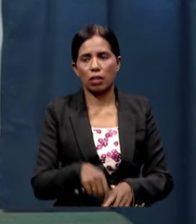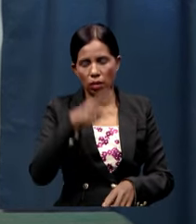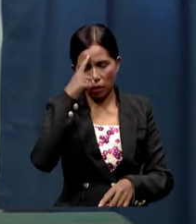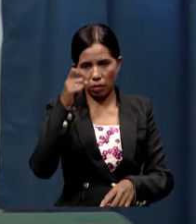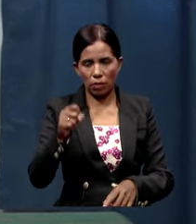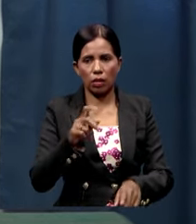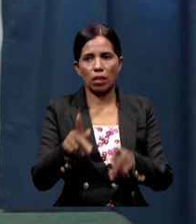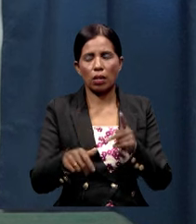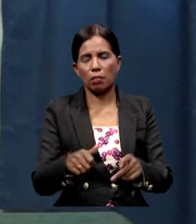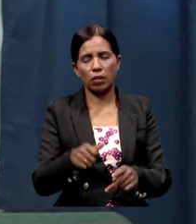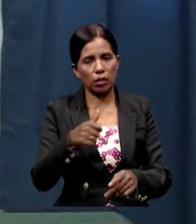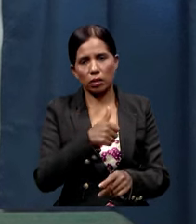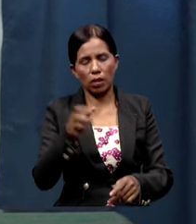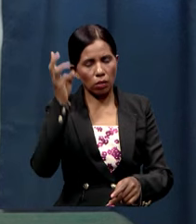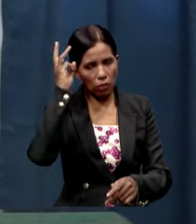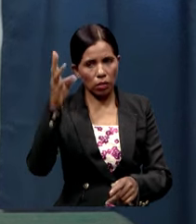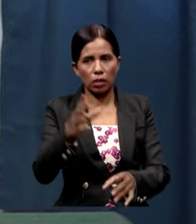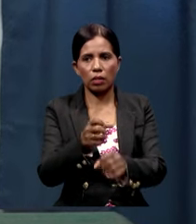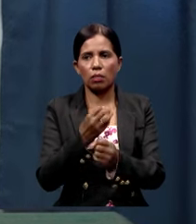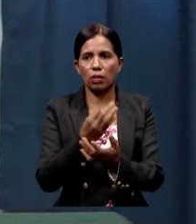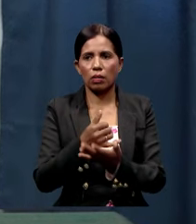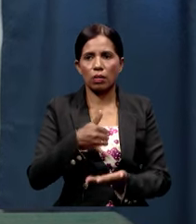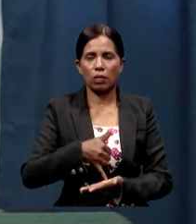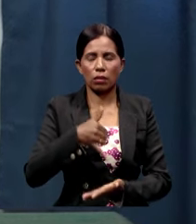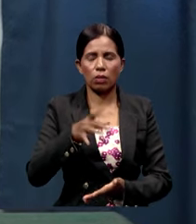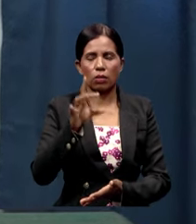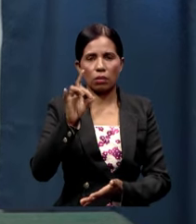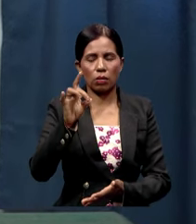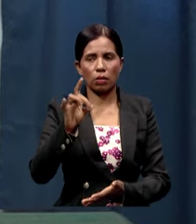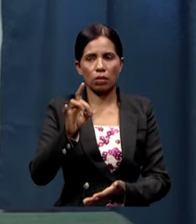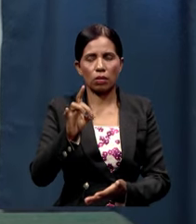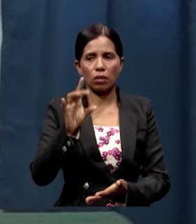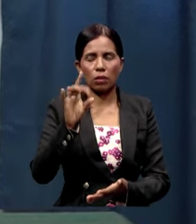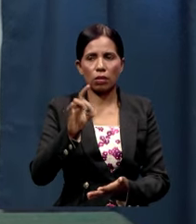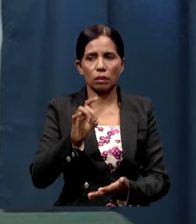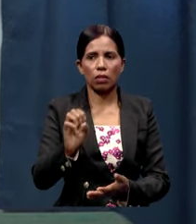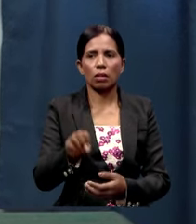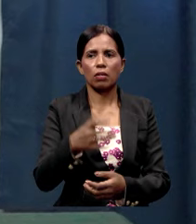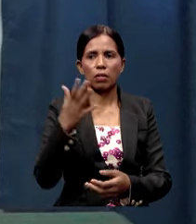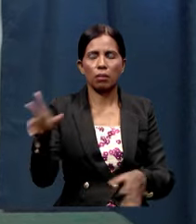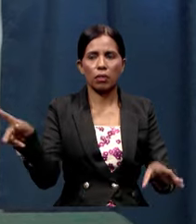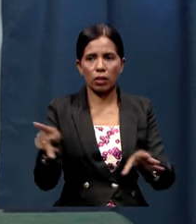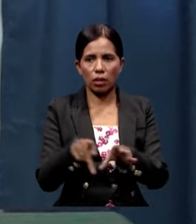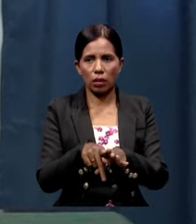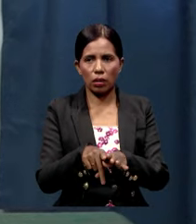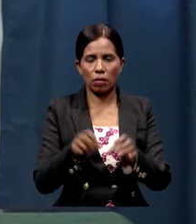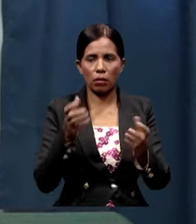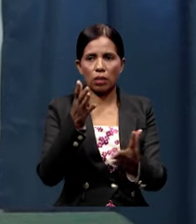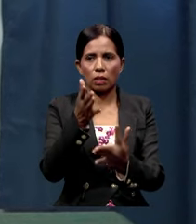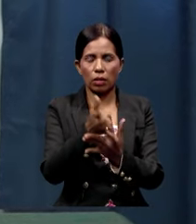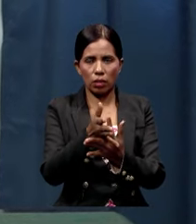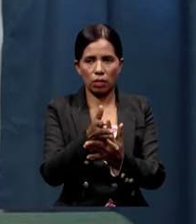maluco, balão confunde. Às vezes, nem assim, uma medalha 8/14. Nem nenhum 8/14, nem participa são, né? Bele, tama para